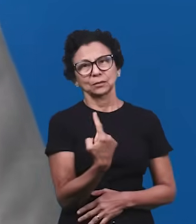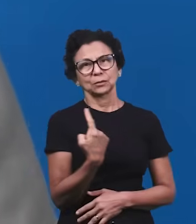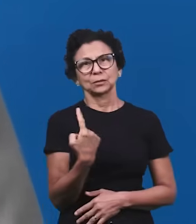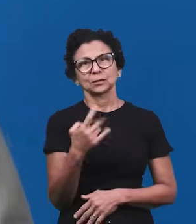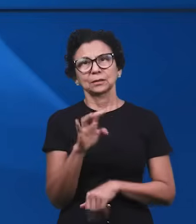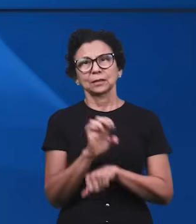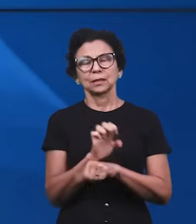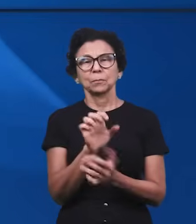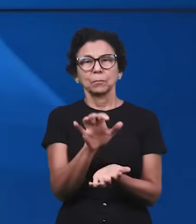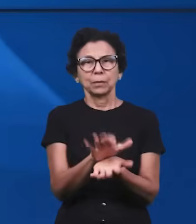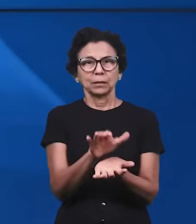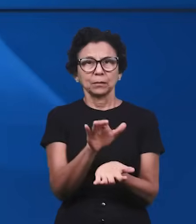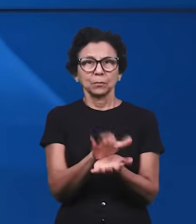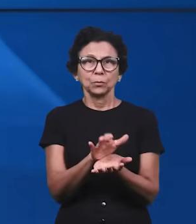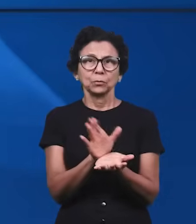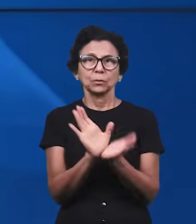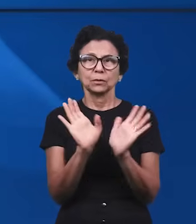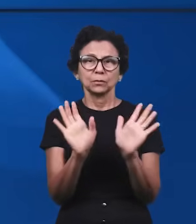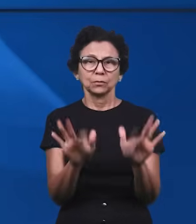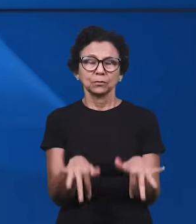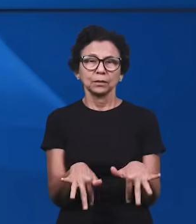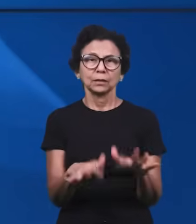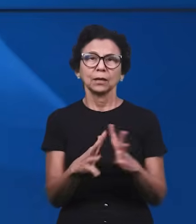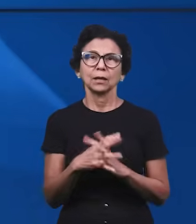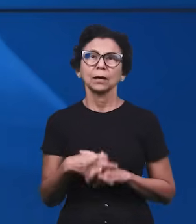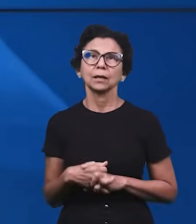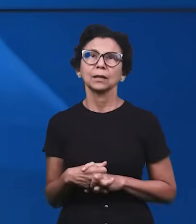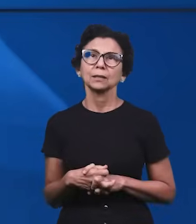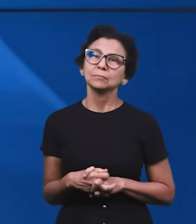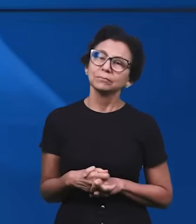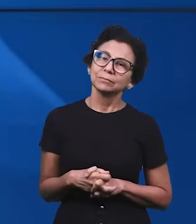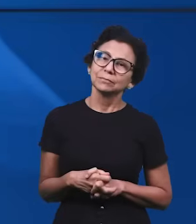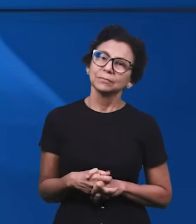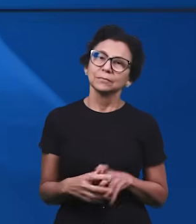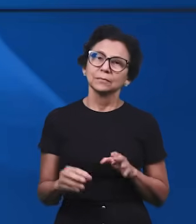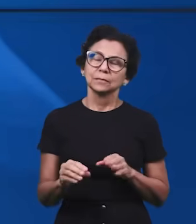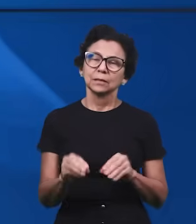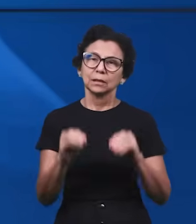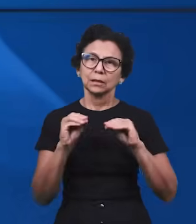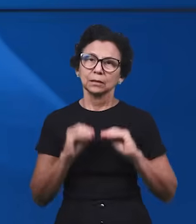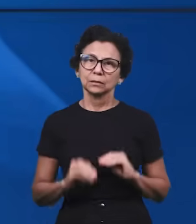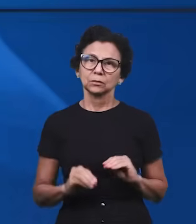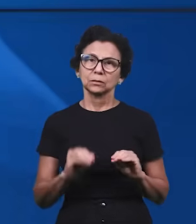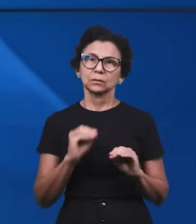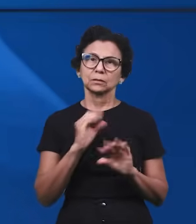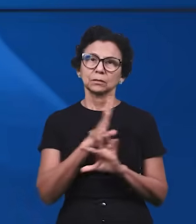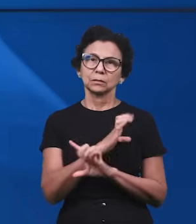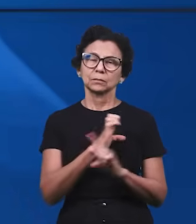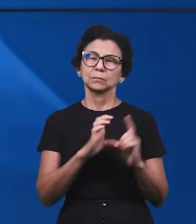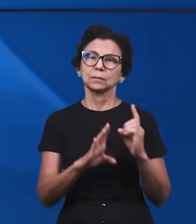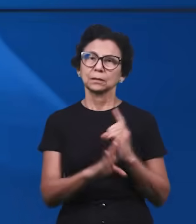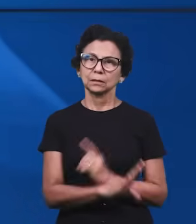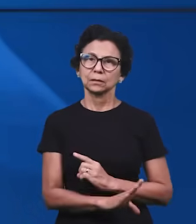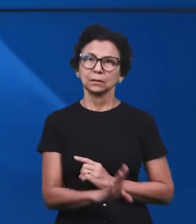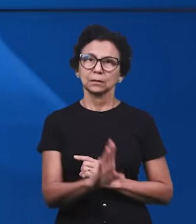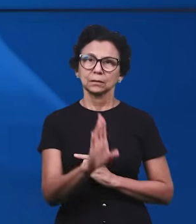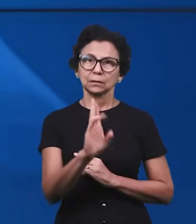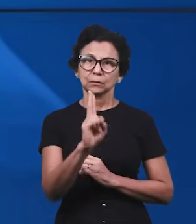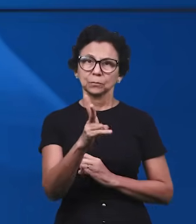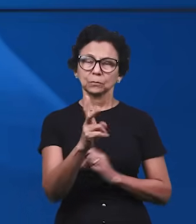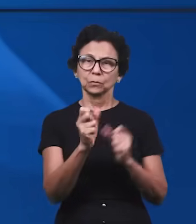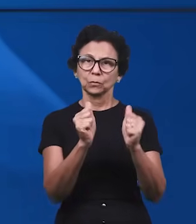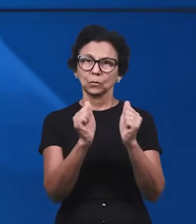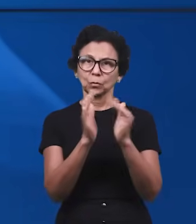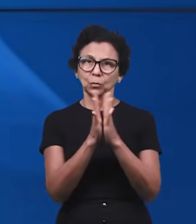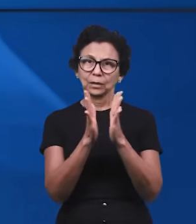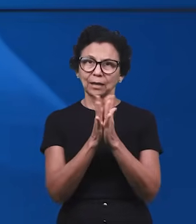de Pernambuco. E assim a gente chega ao final deste conteúdo que precede a Escola Bíblica Dominical. Você já pode estar em oração,